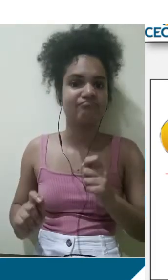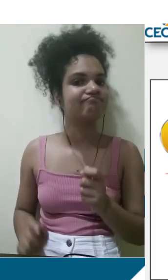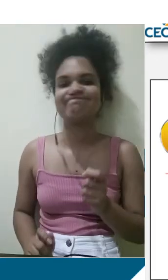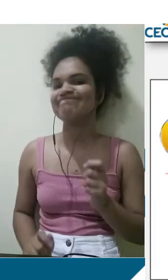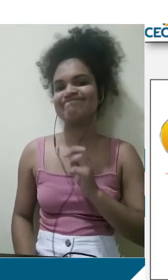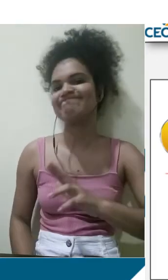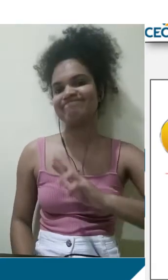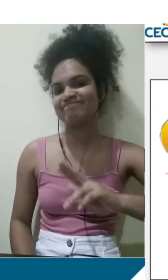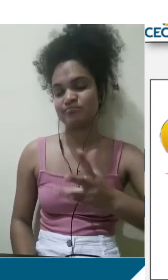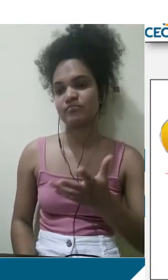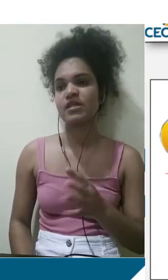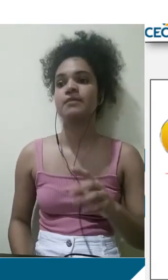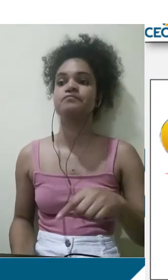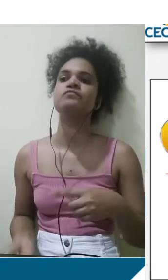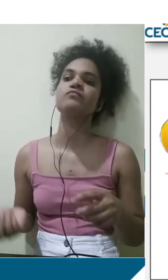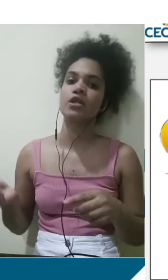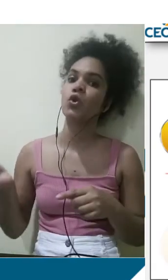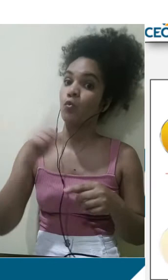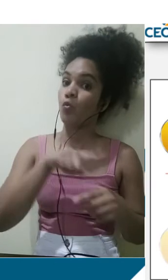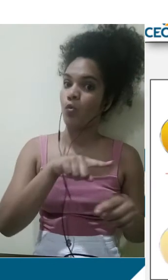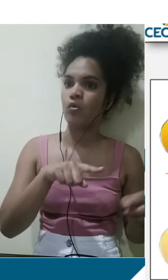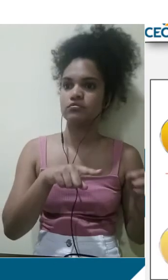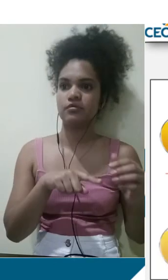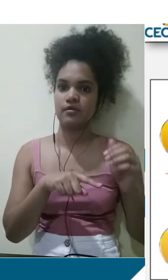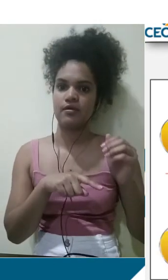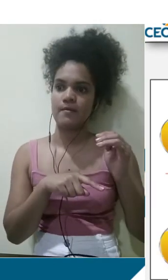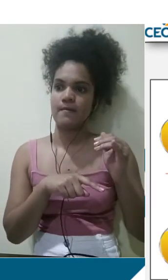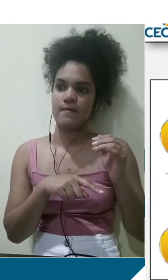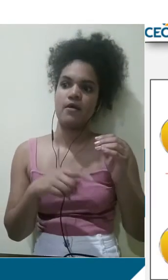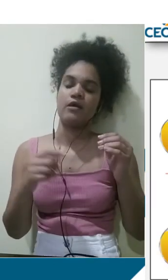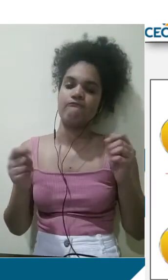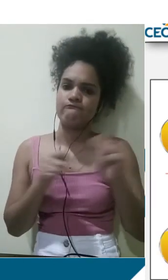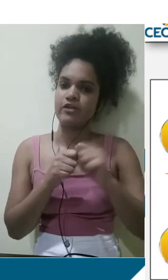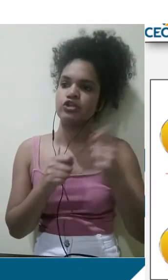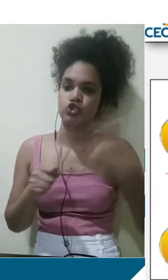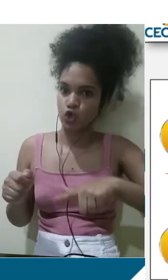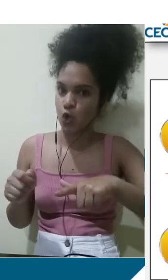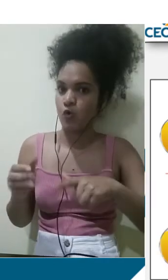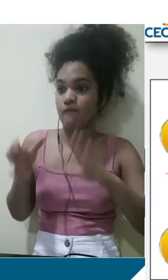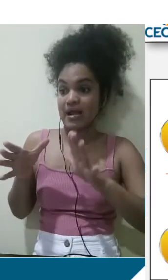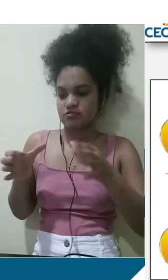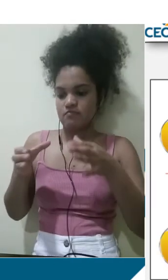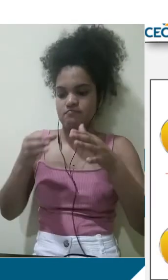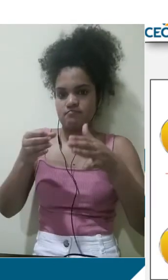Needham conduziu experimentos com os frascos fechados, aqueceu os sucos